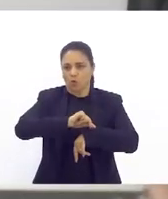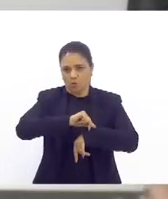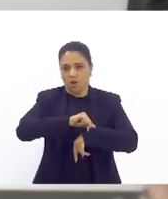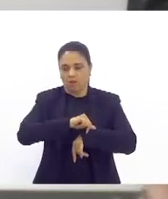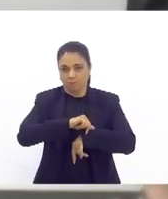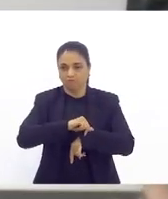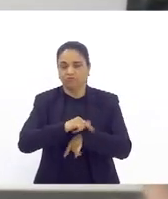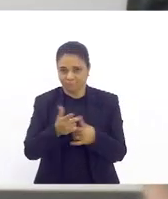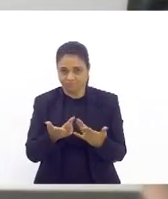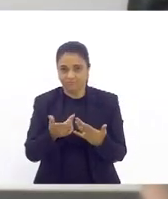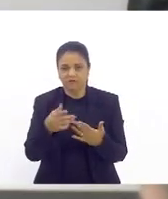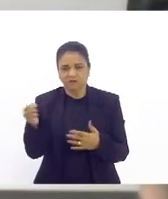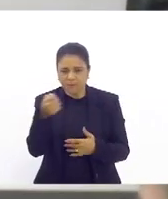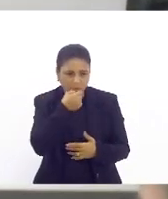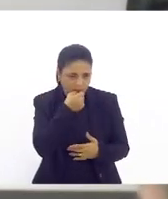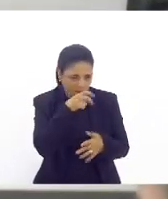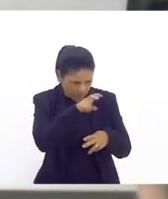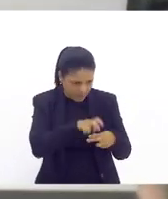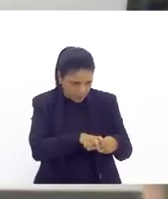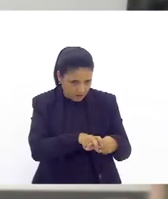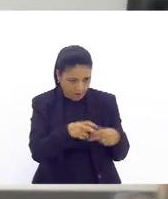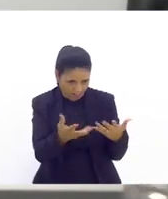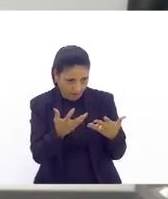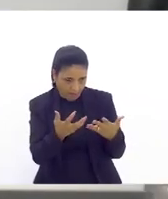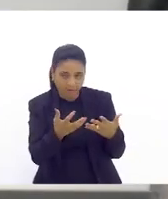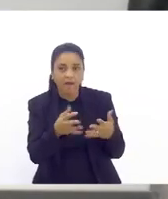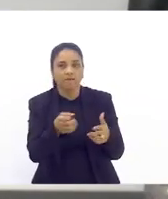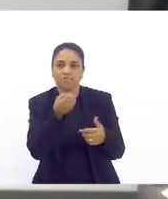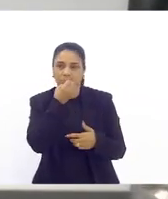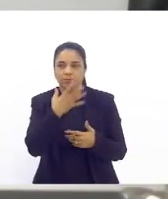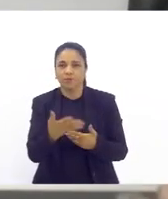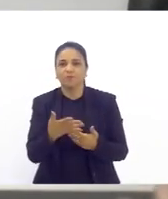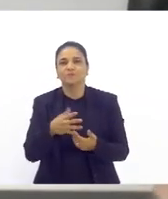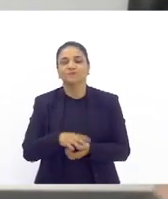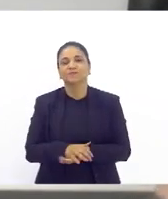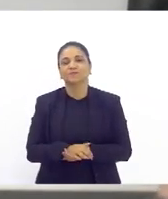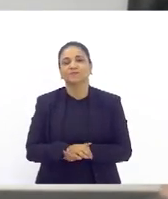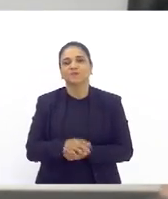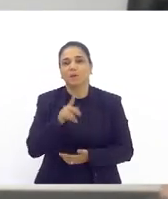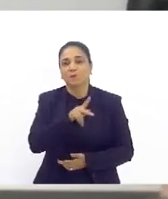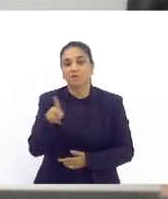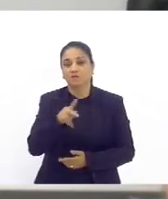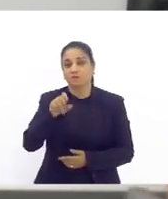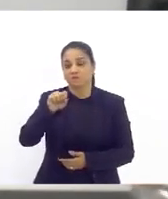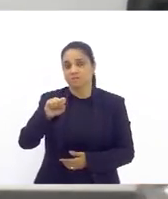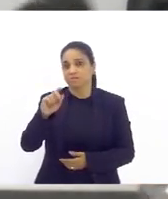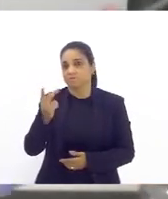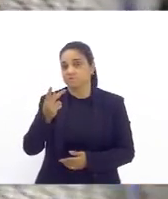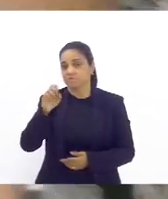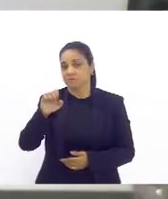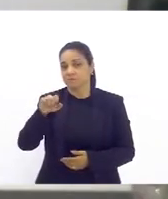que eu passo o microfone aí Ah que bom professora Sheila por favor